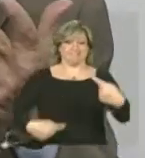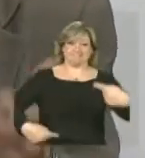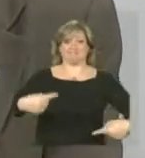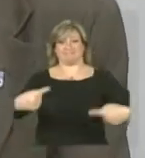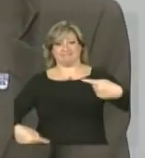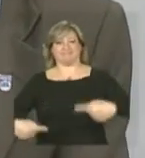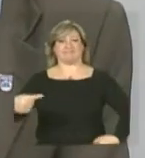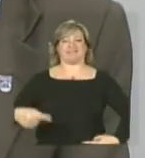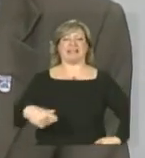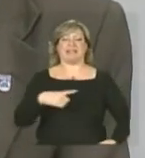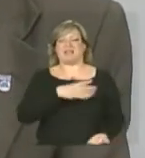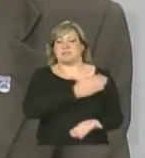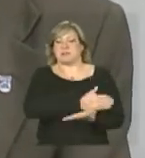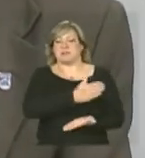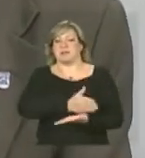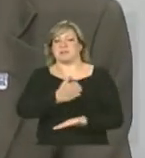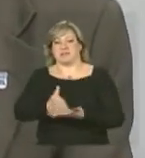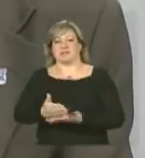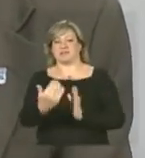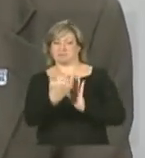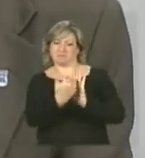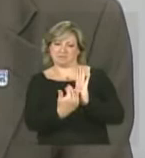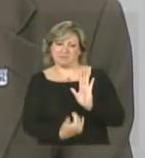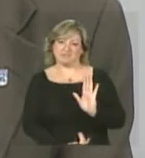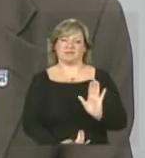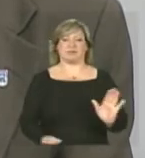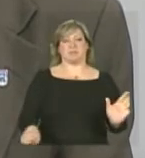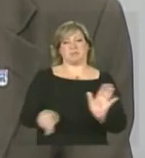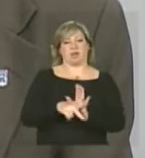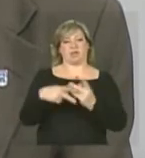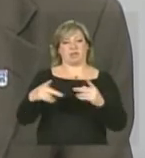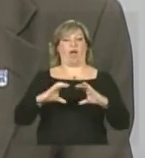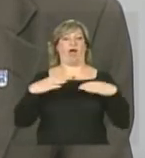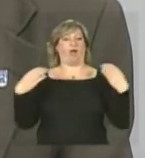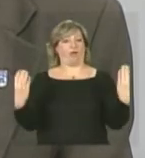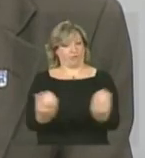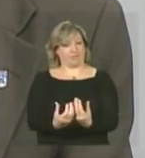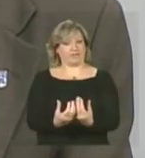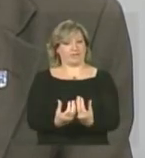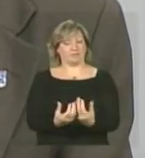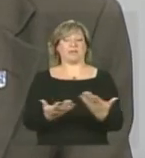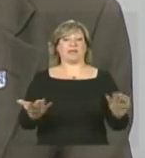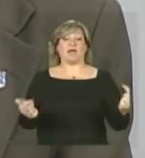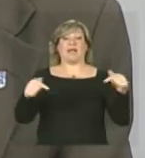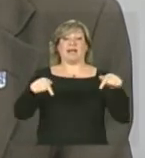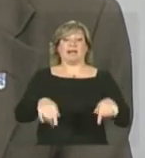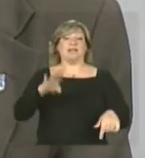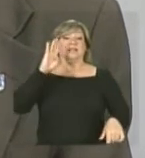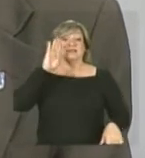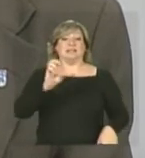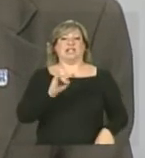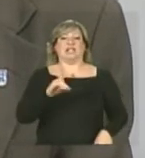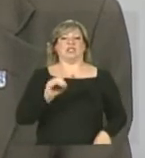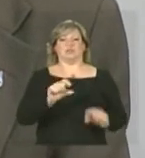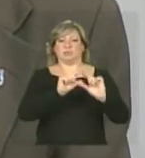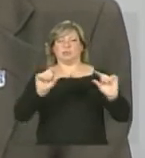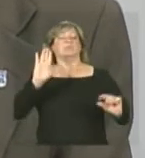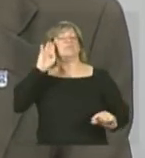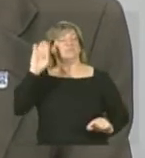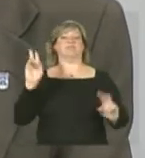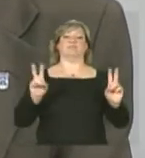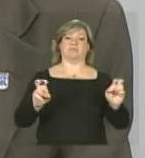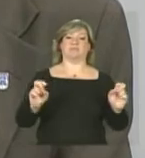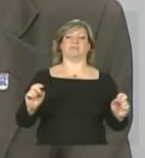dinâmica toda própria, né? E na verdade, esse é um dos eixos também que deverá